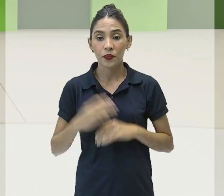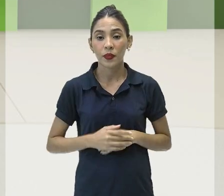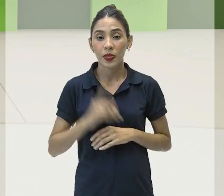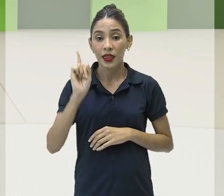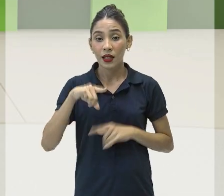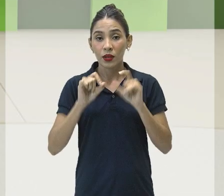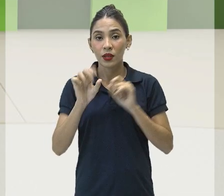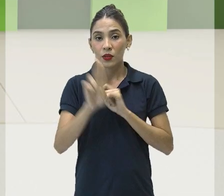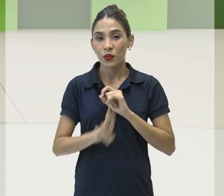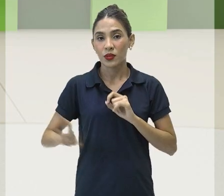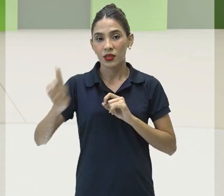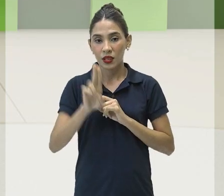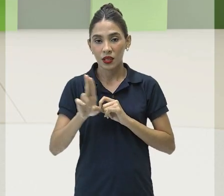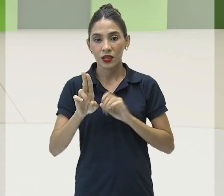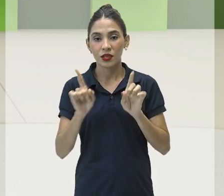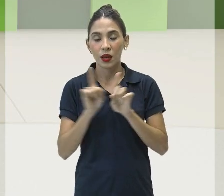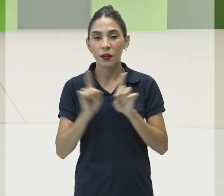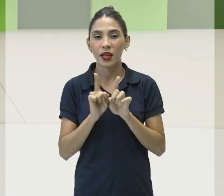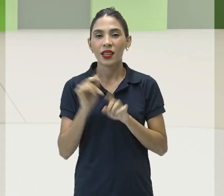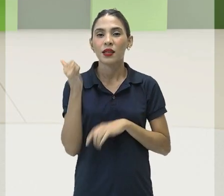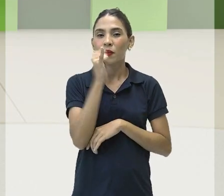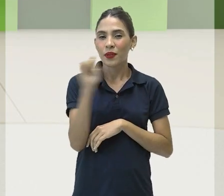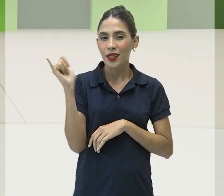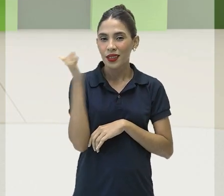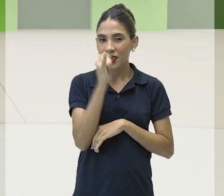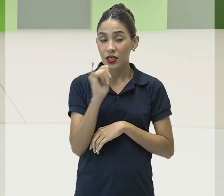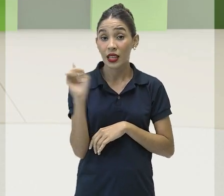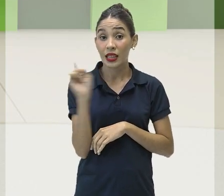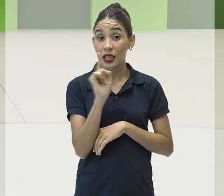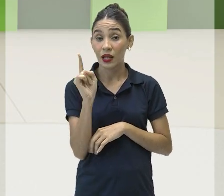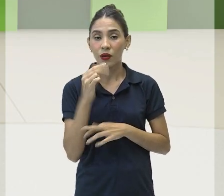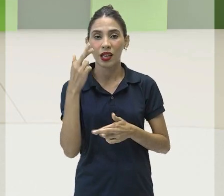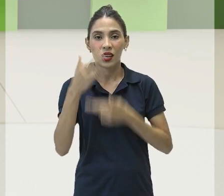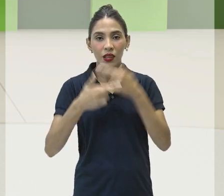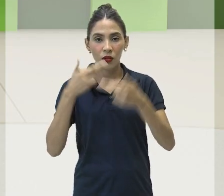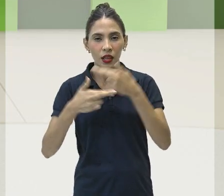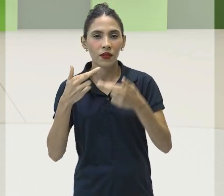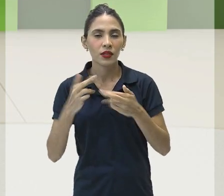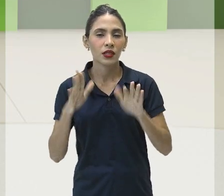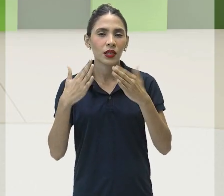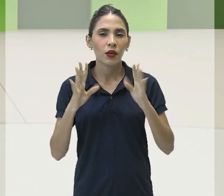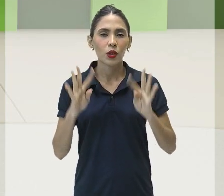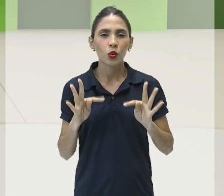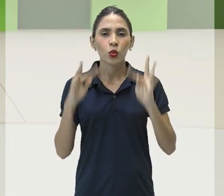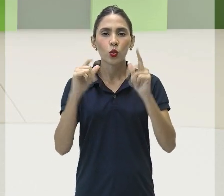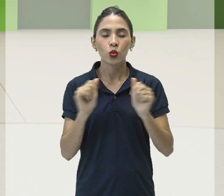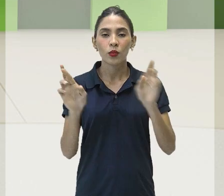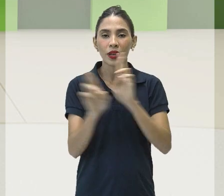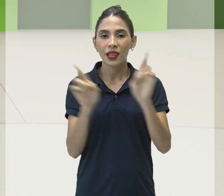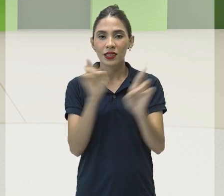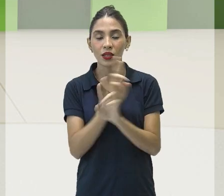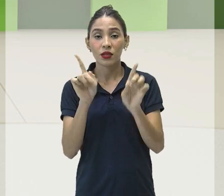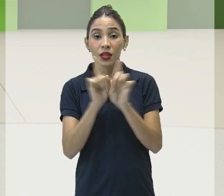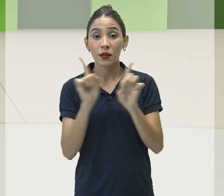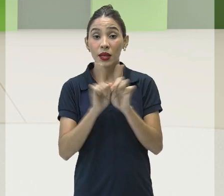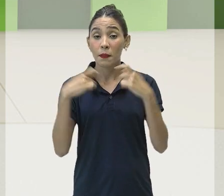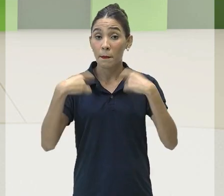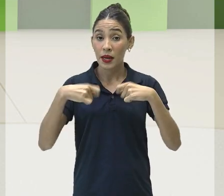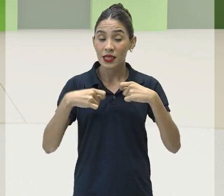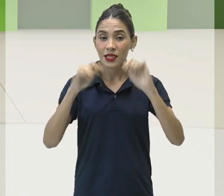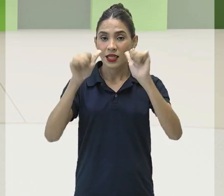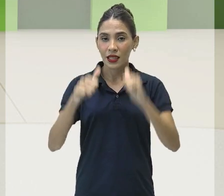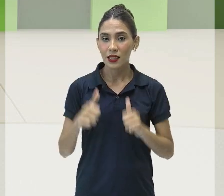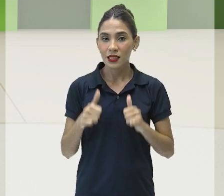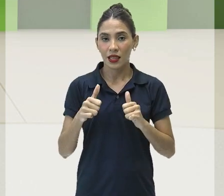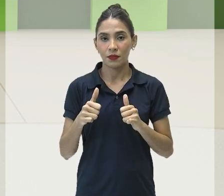são utilizados, por exemplo, como fonte de energia não renovável, né? Então, é toda uma relação ali que a gente precisa analisar